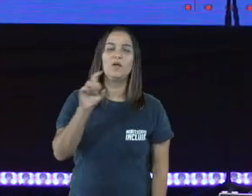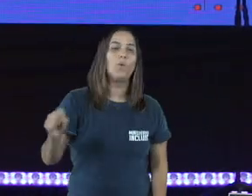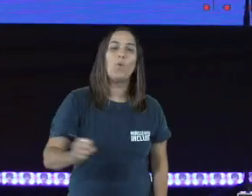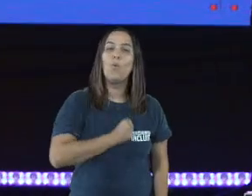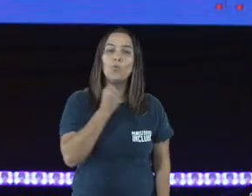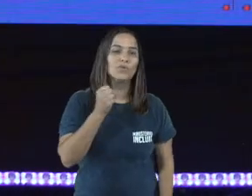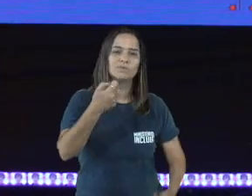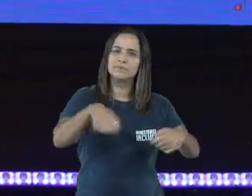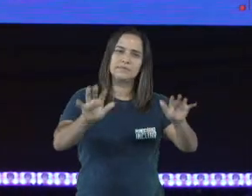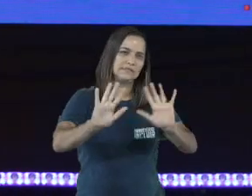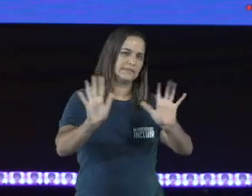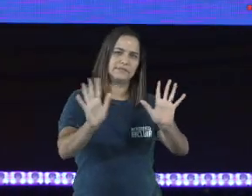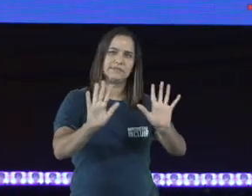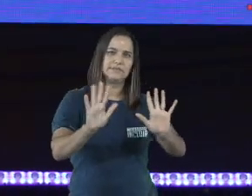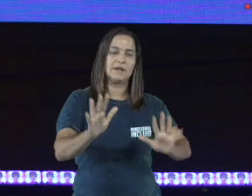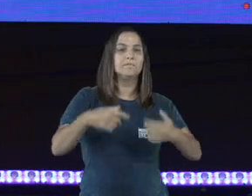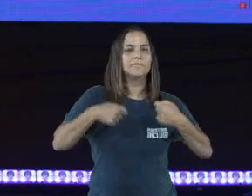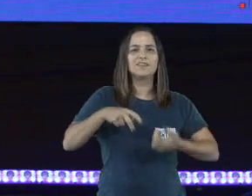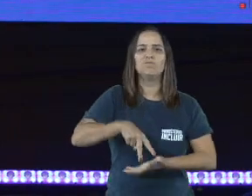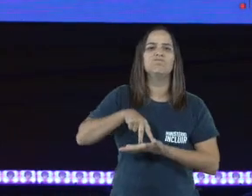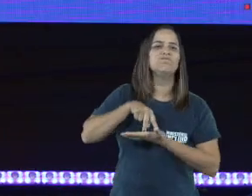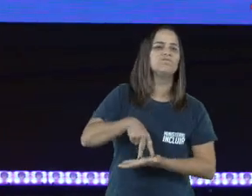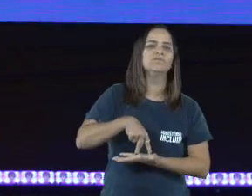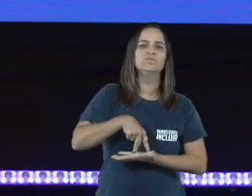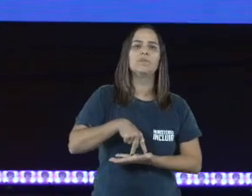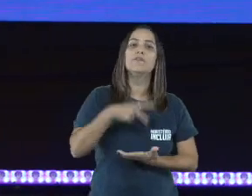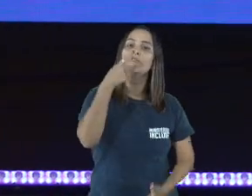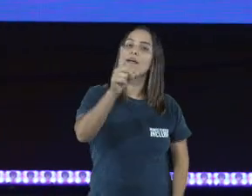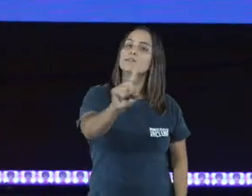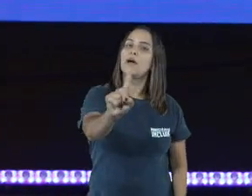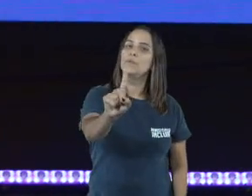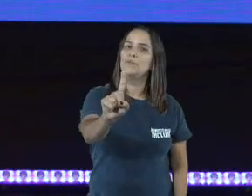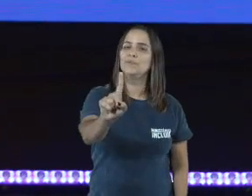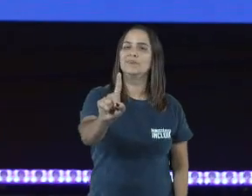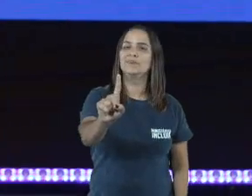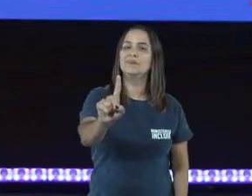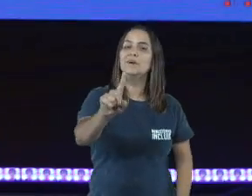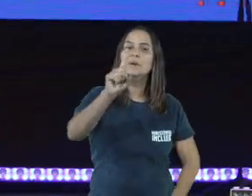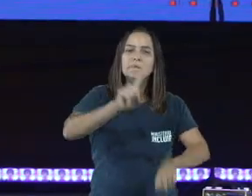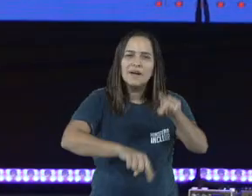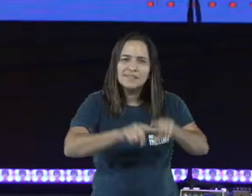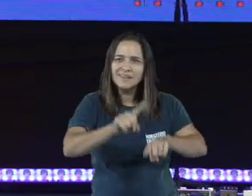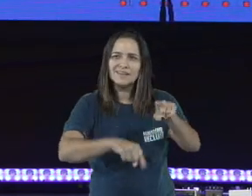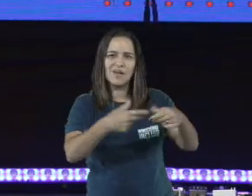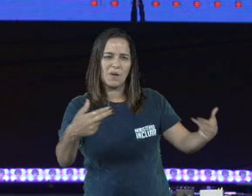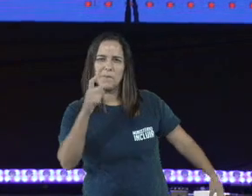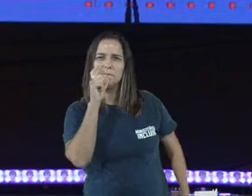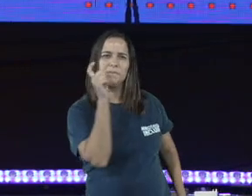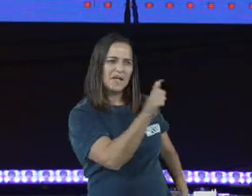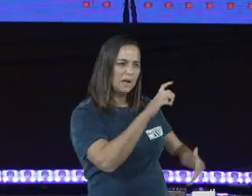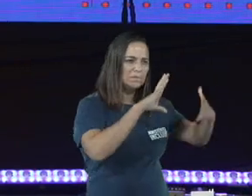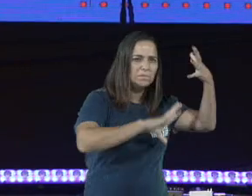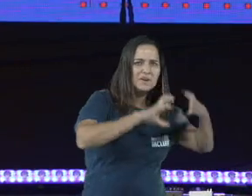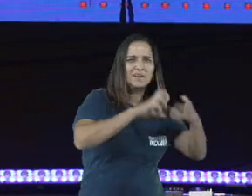levar adiante o que a gente crê Qual o tempo que xingar fazer a mesma coisa é brigar bater